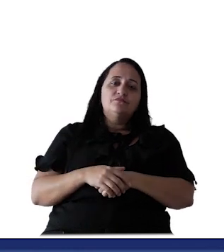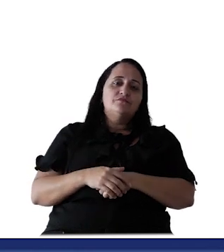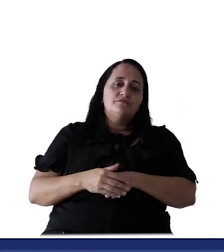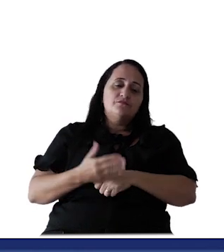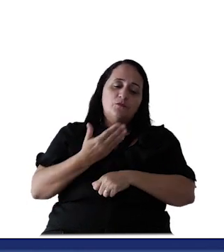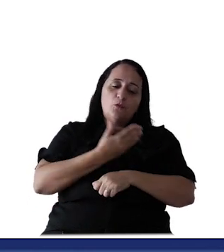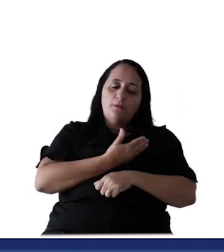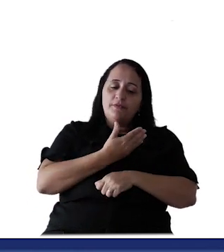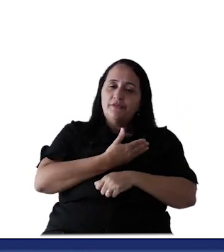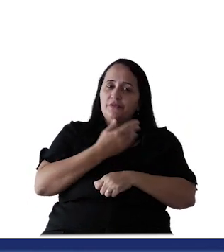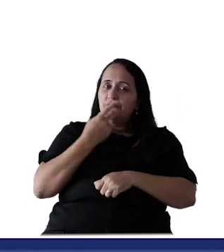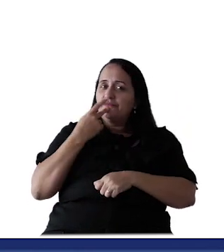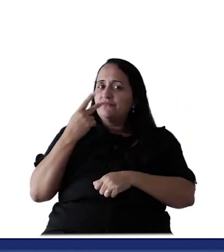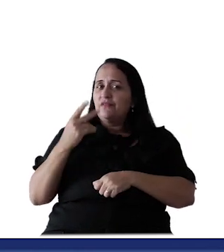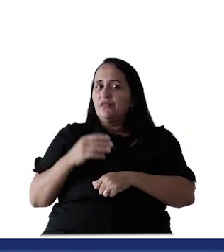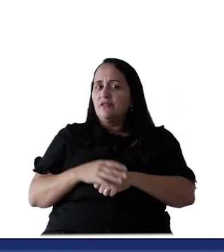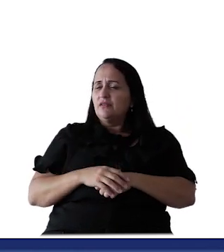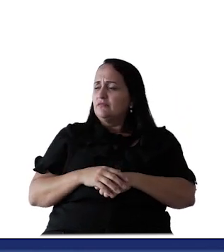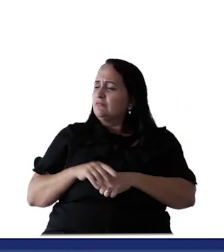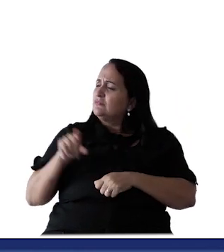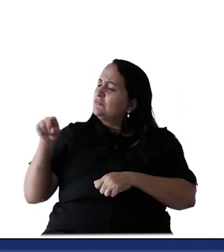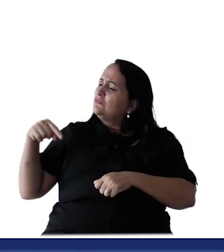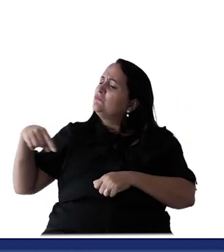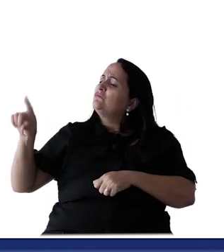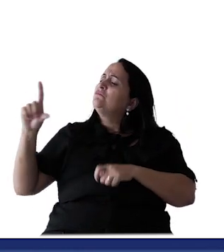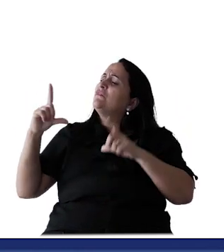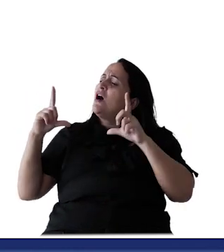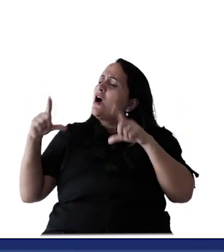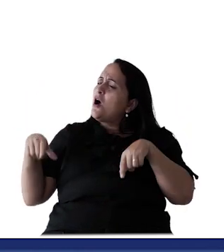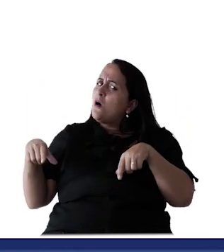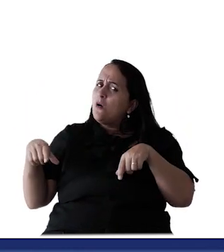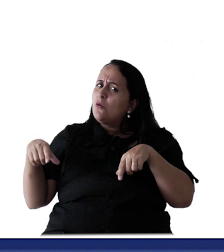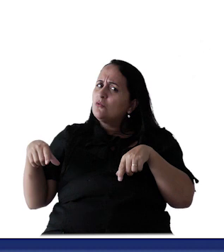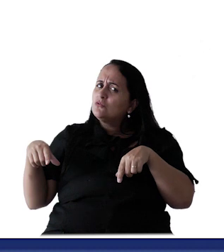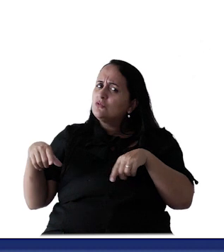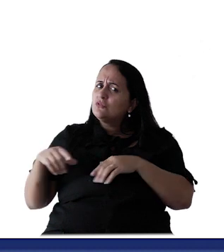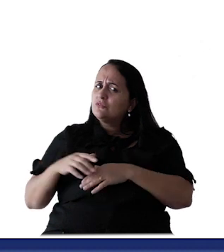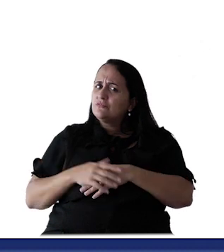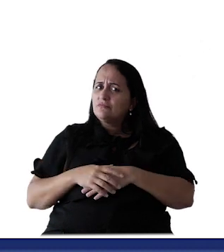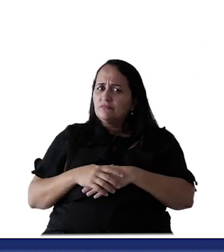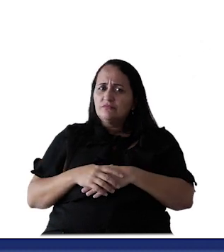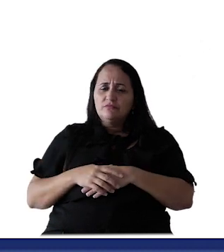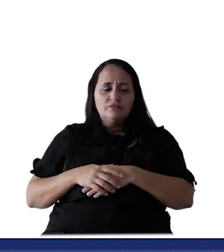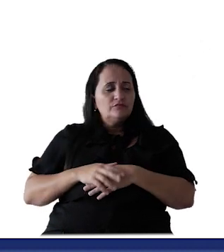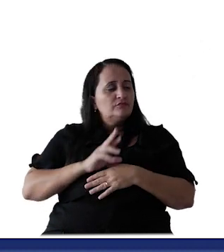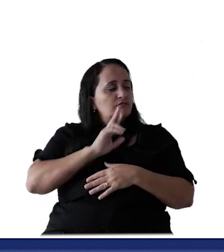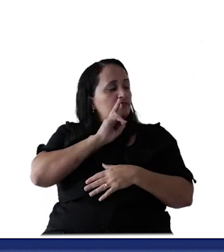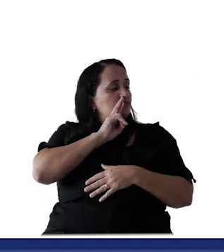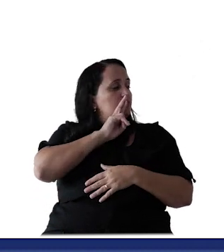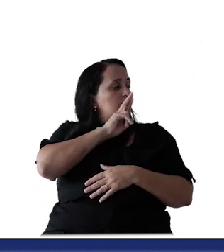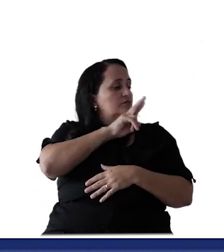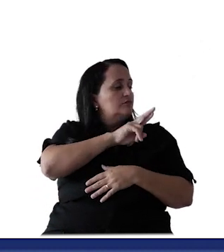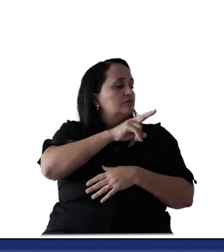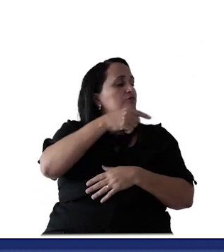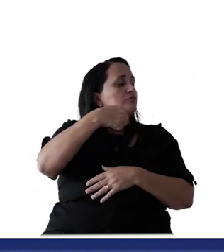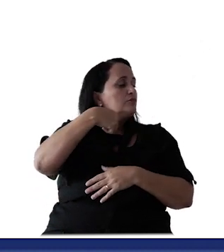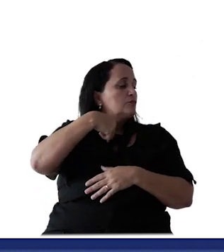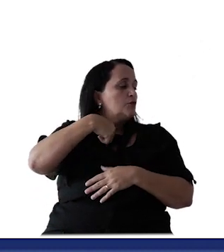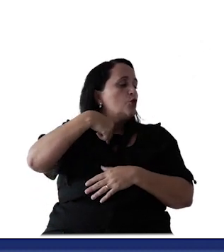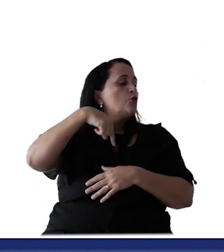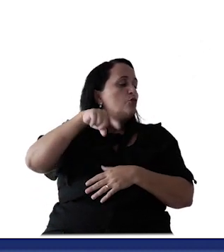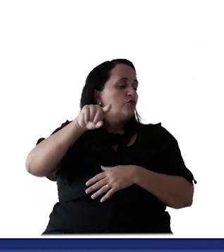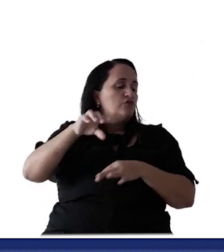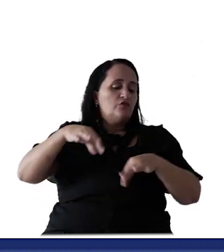do Seninha diz assim: aonde você vai, Seninha? E o Seninha responde: vou fazer